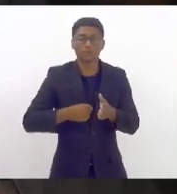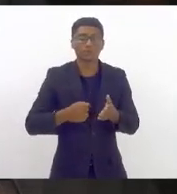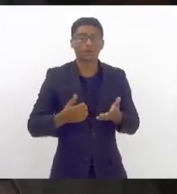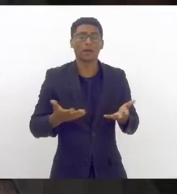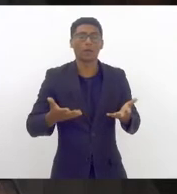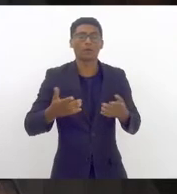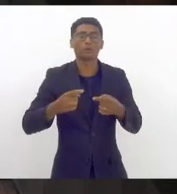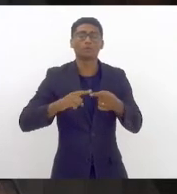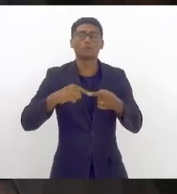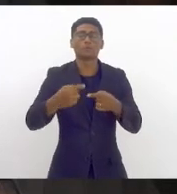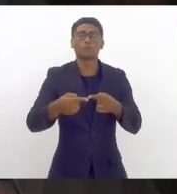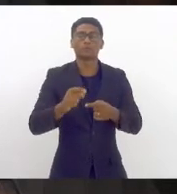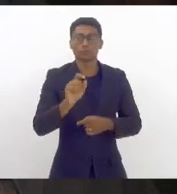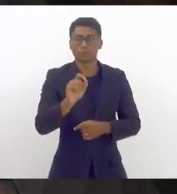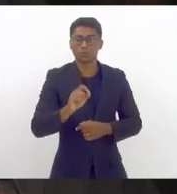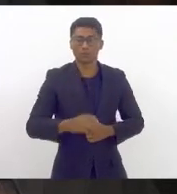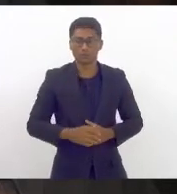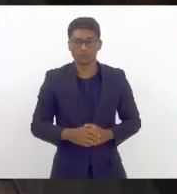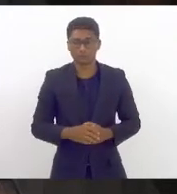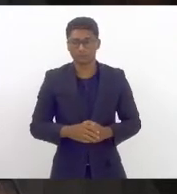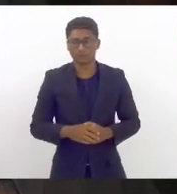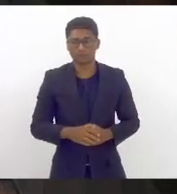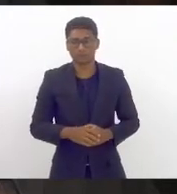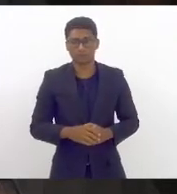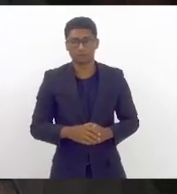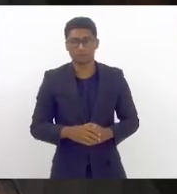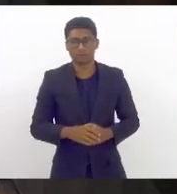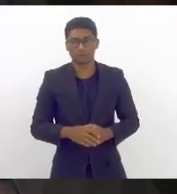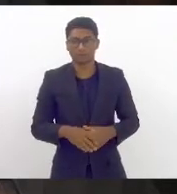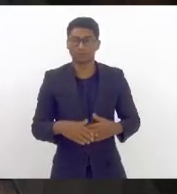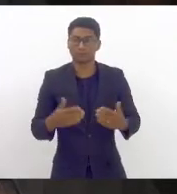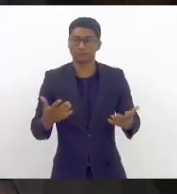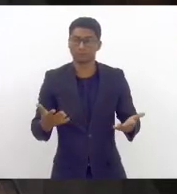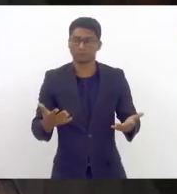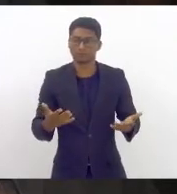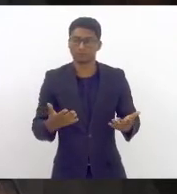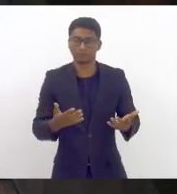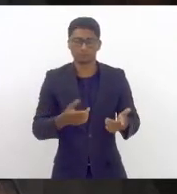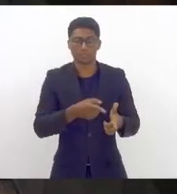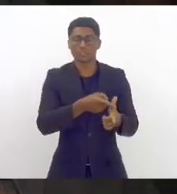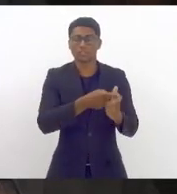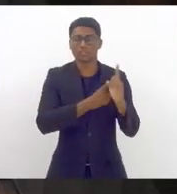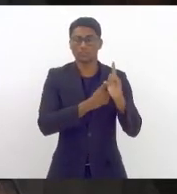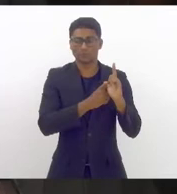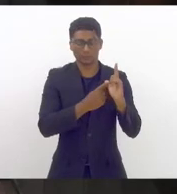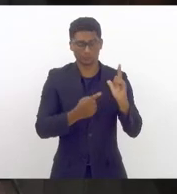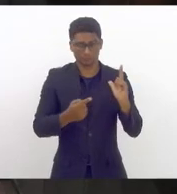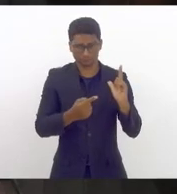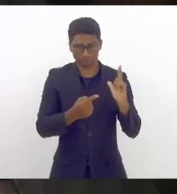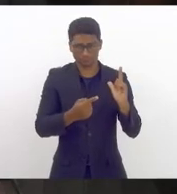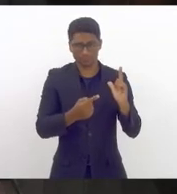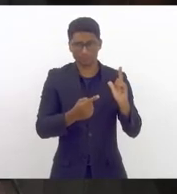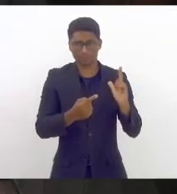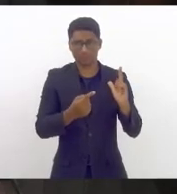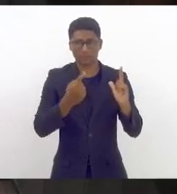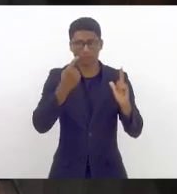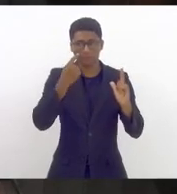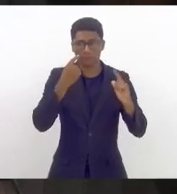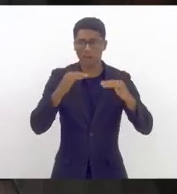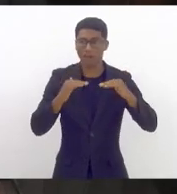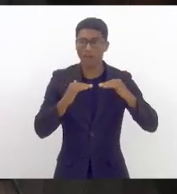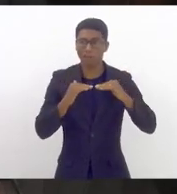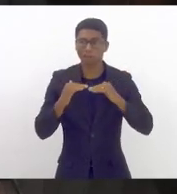será lutar para que a correção se dê apenas pelo IPCA